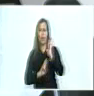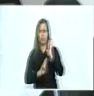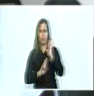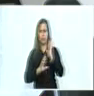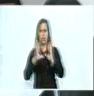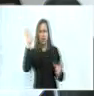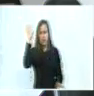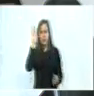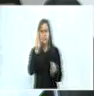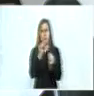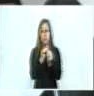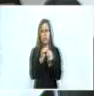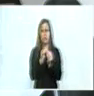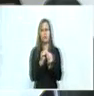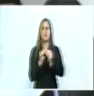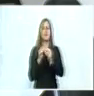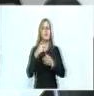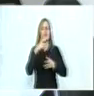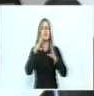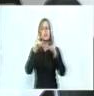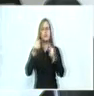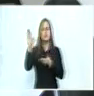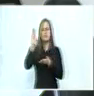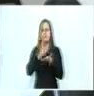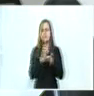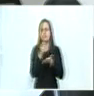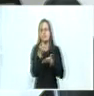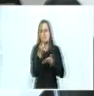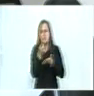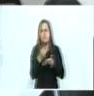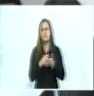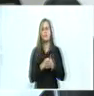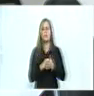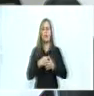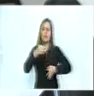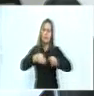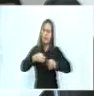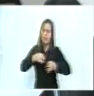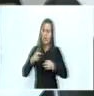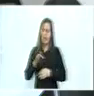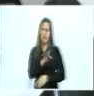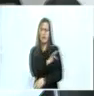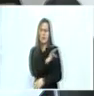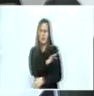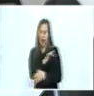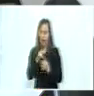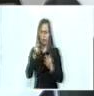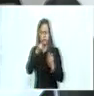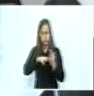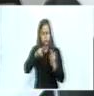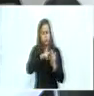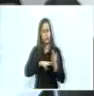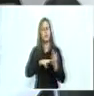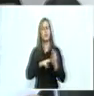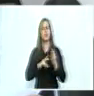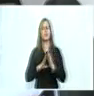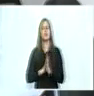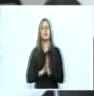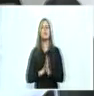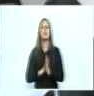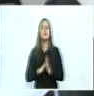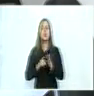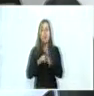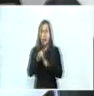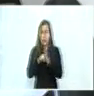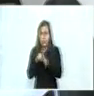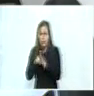execução orçamentária, relatório de gestão fiscal, acesso ao cidadão na busca da solicitação de informações